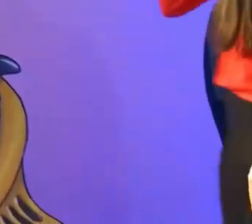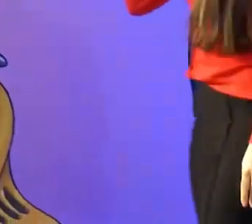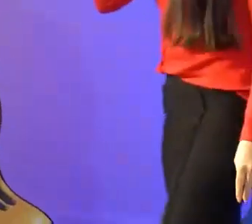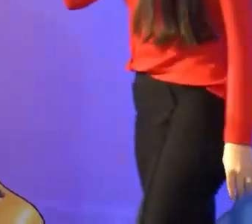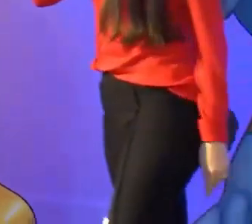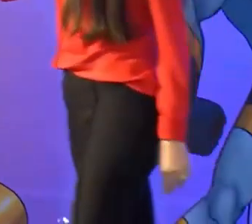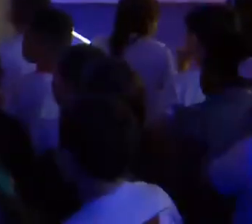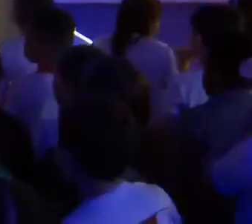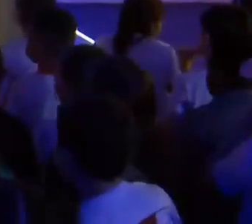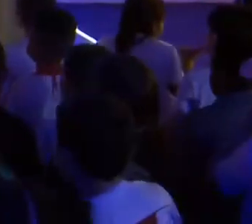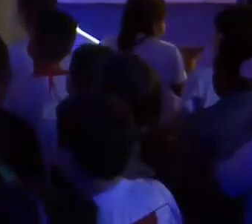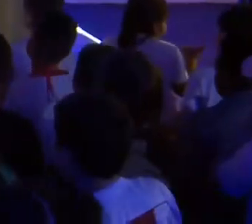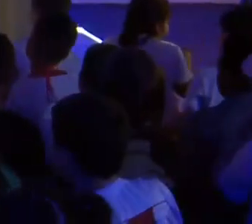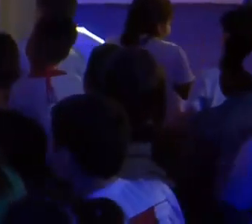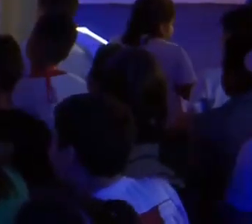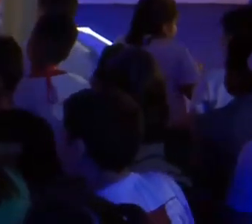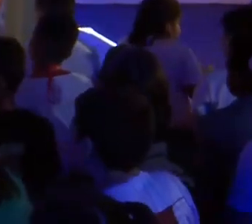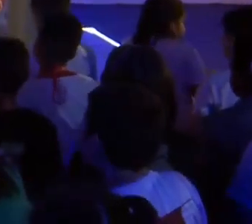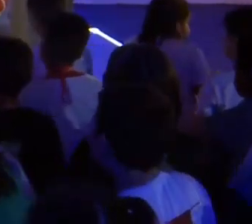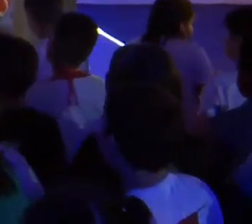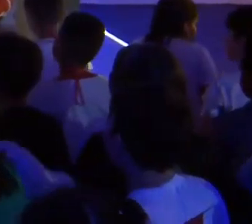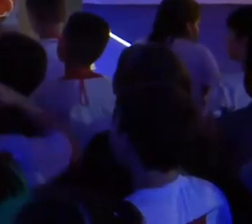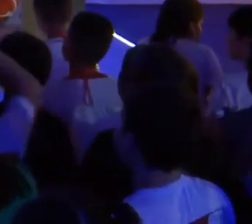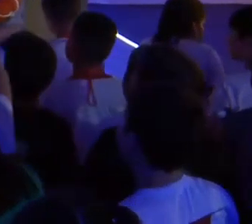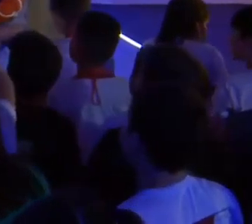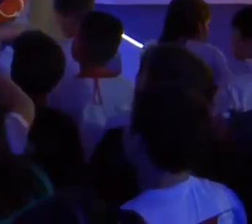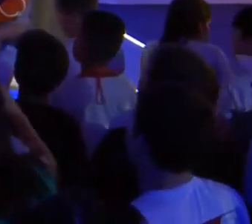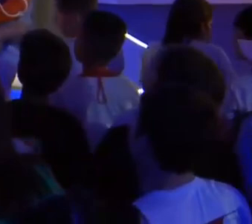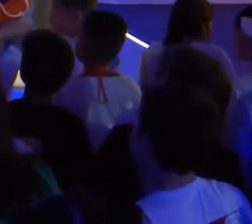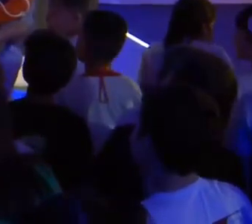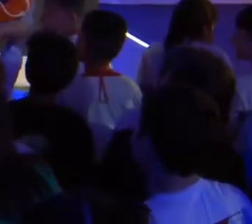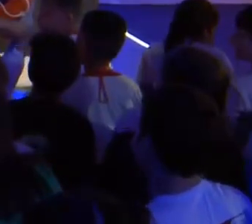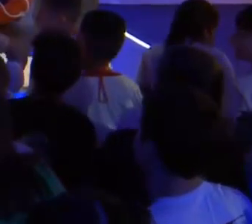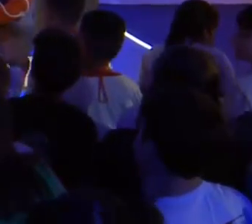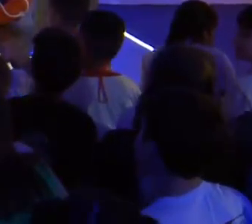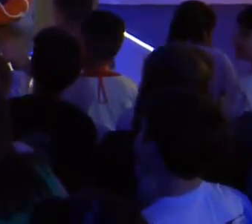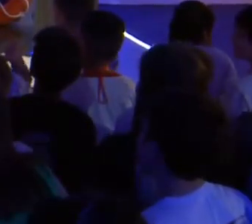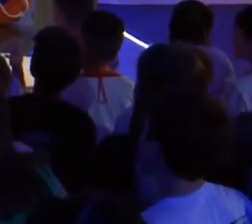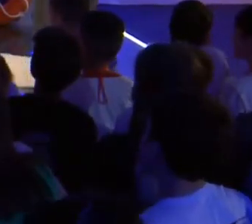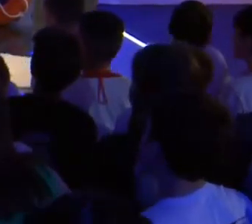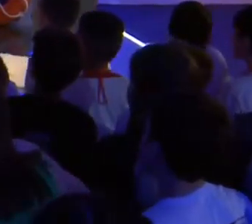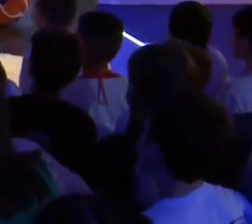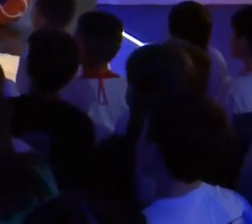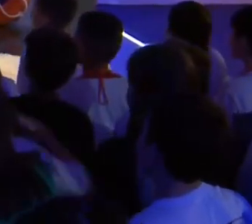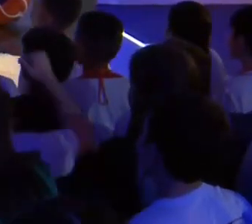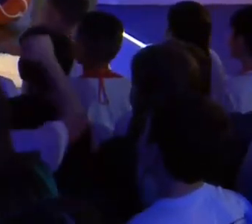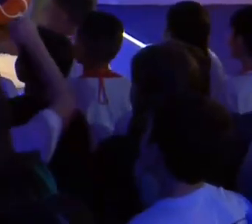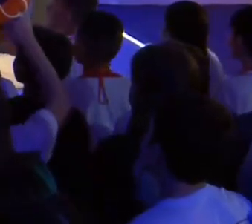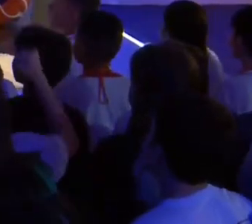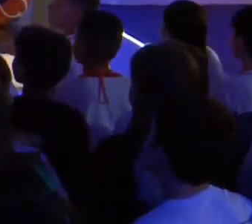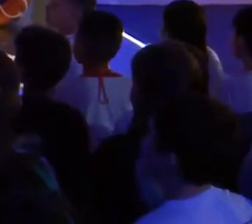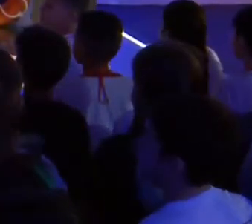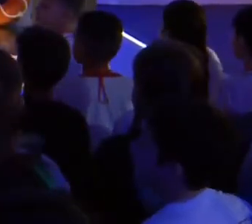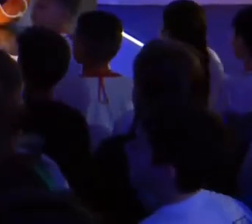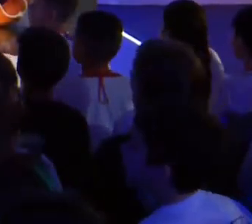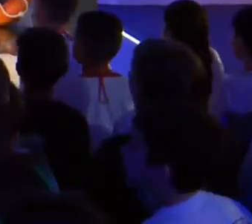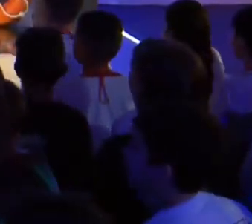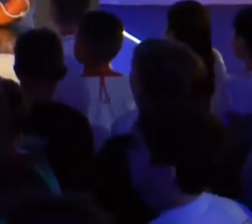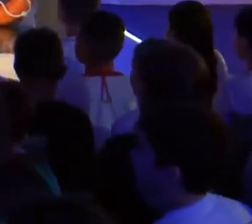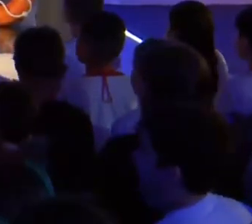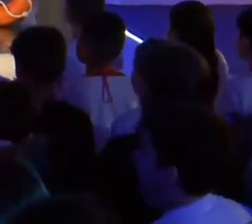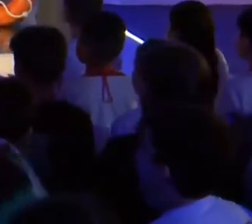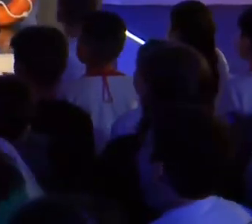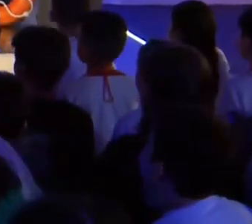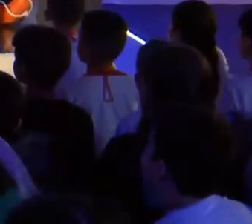Olha, agora eu vou pedir a atenção de vocês. Nós vamos passar um vídeo apresentando um pouquinho